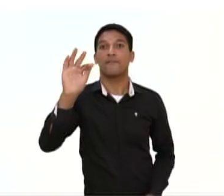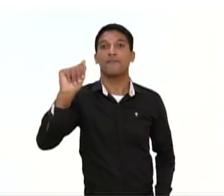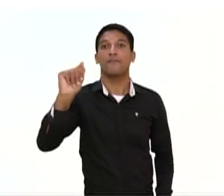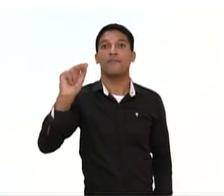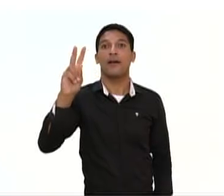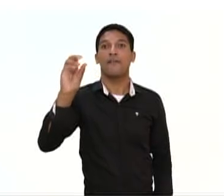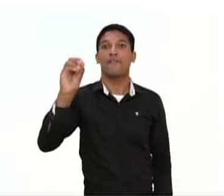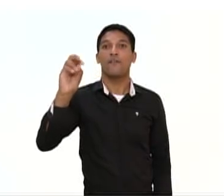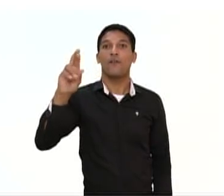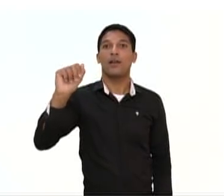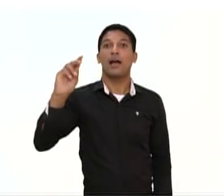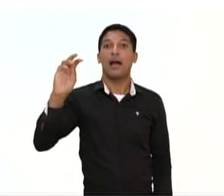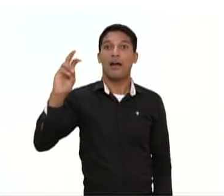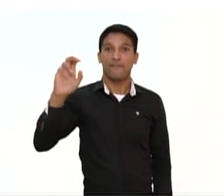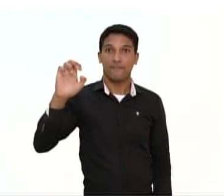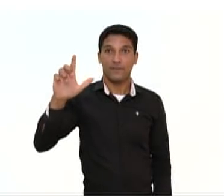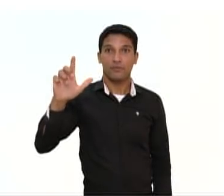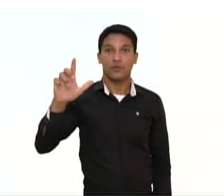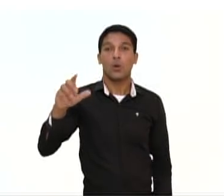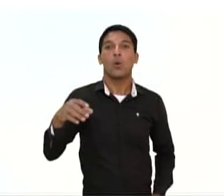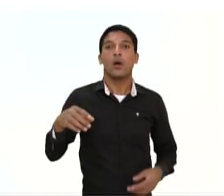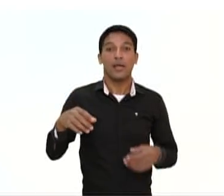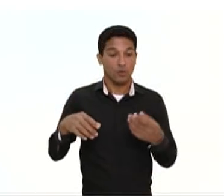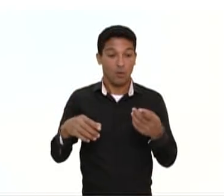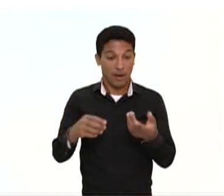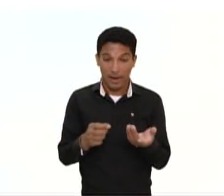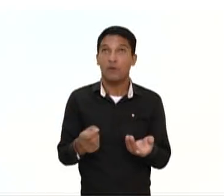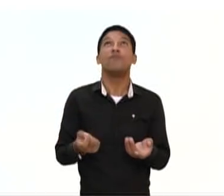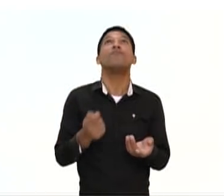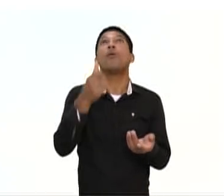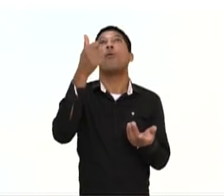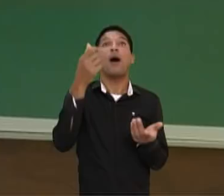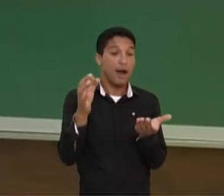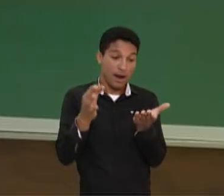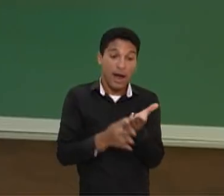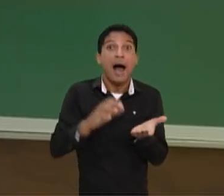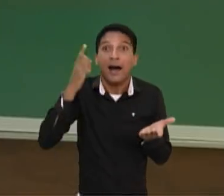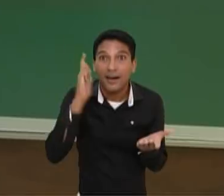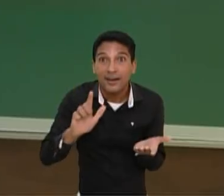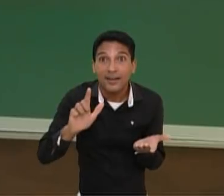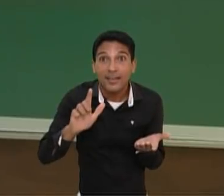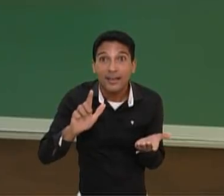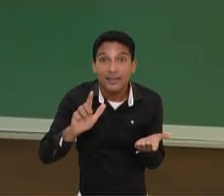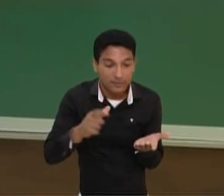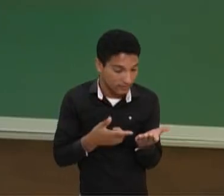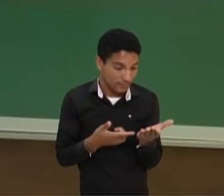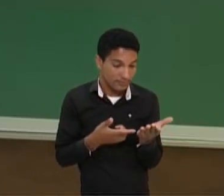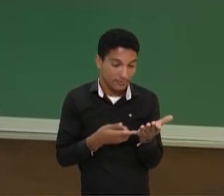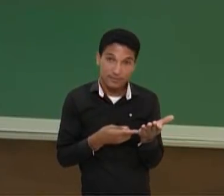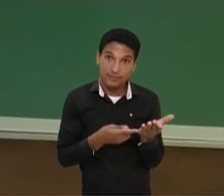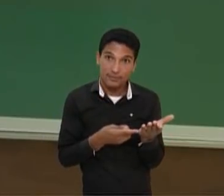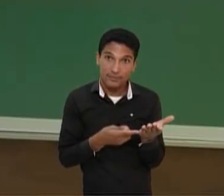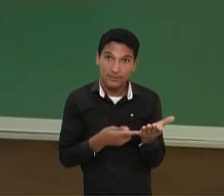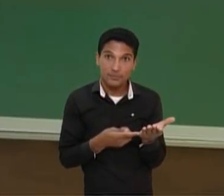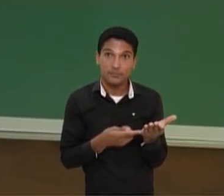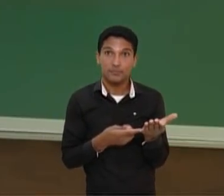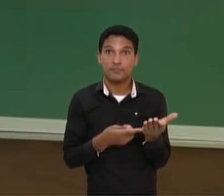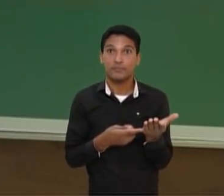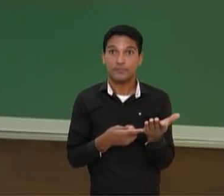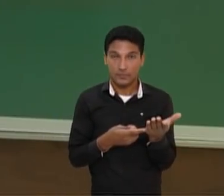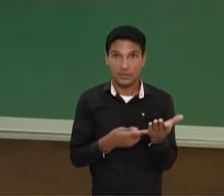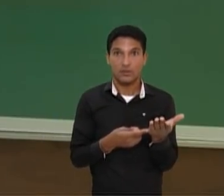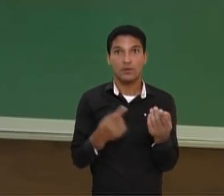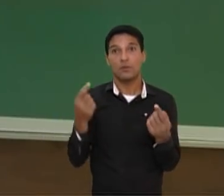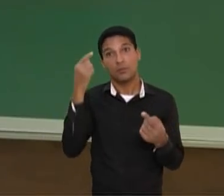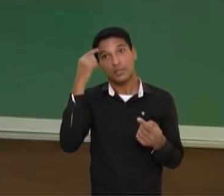em que circunstância eu ganho, tá? Eu já sei que são dois resultados possíveis, cara e coroa. Agora eu tenho que